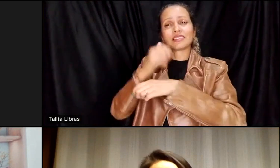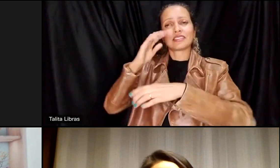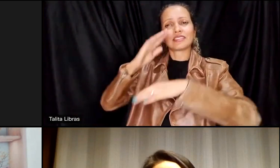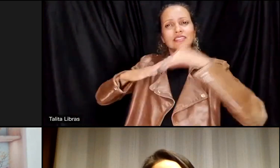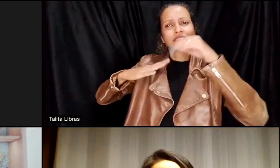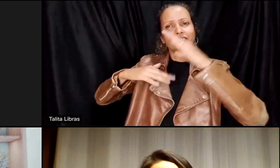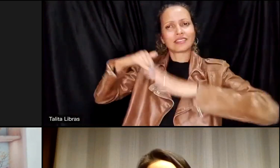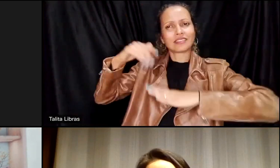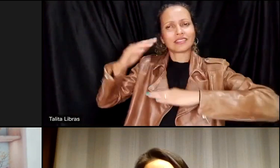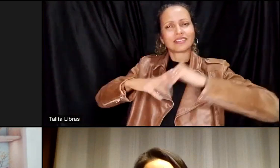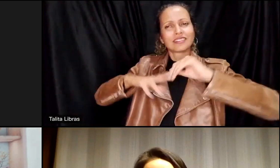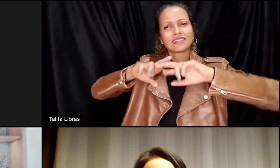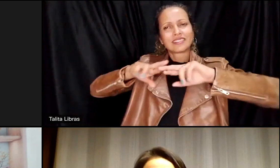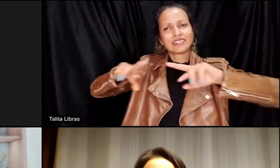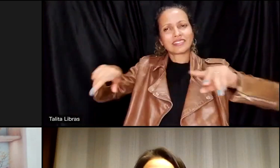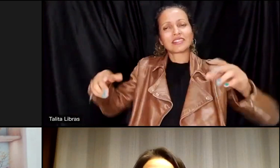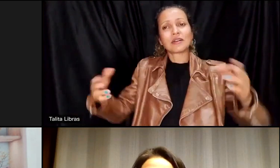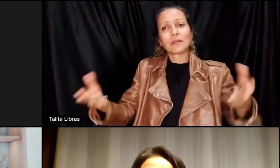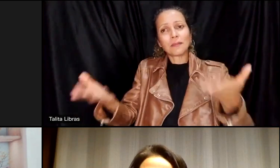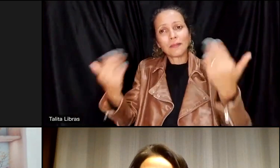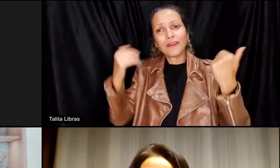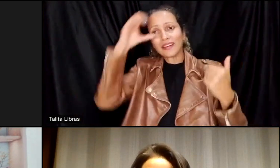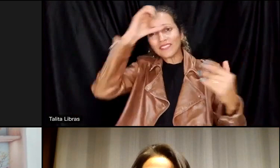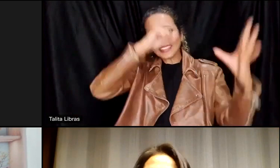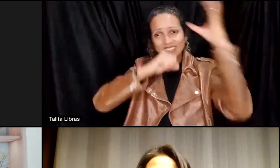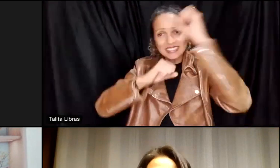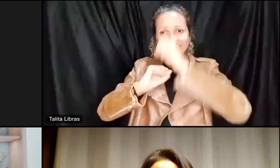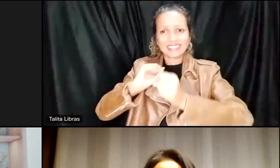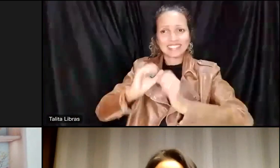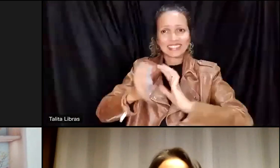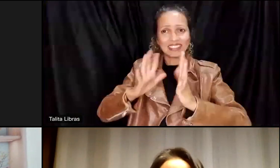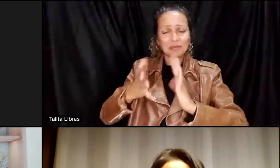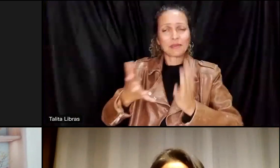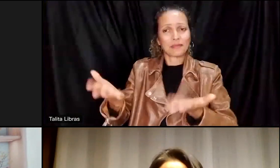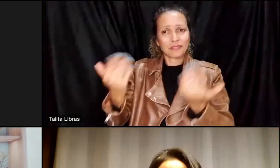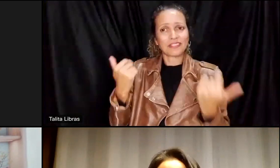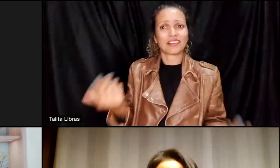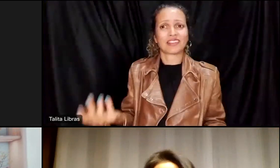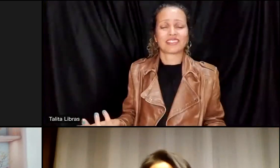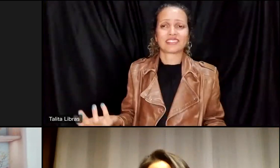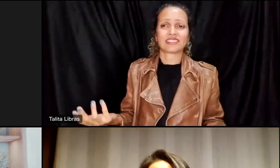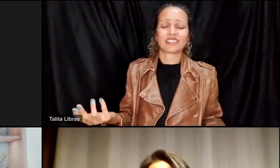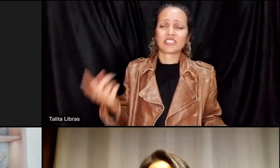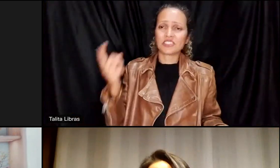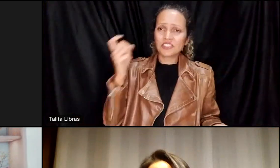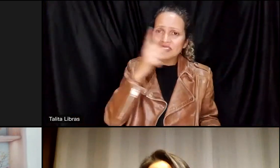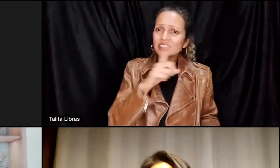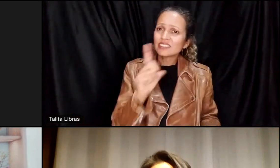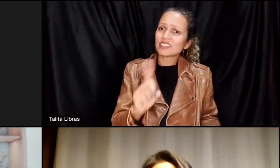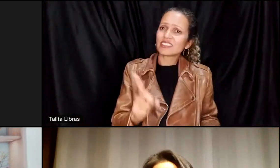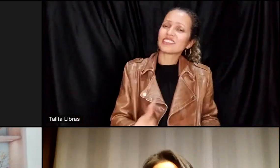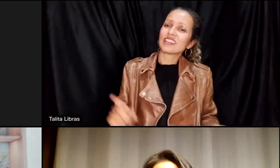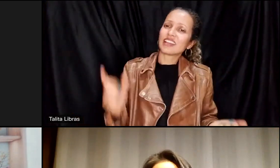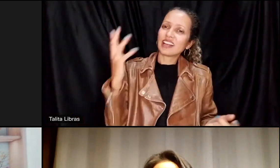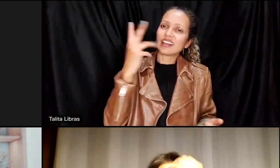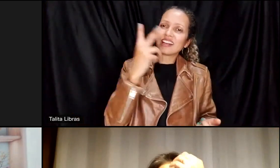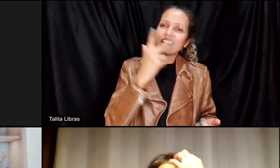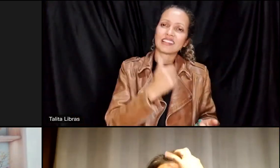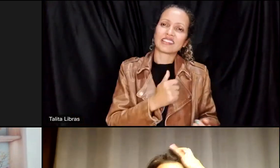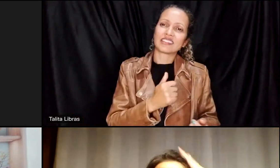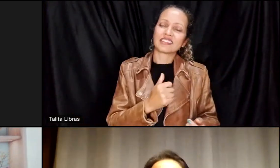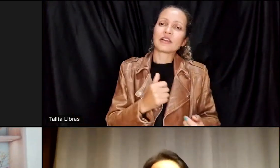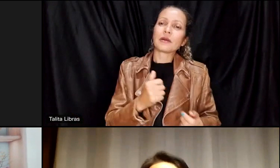todo mundo aprender, né? Gostava, né? Eu falo assim que para mim Libras é poesia, e é com a mão.